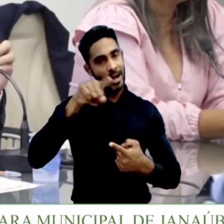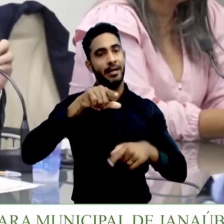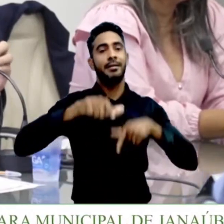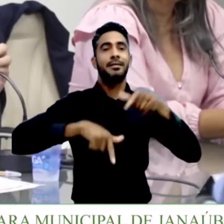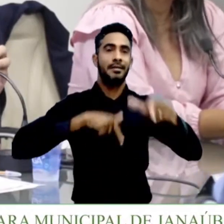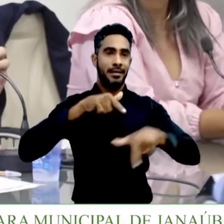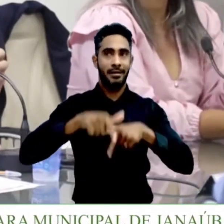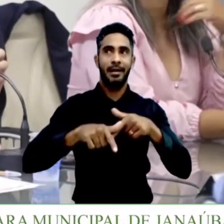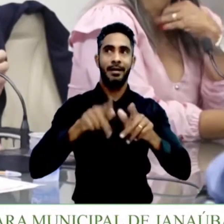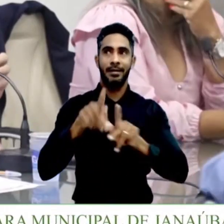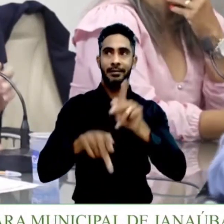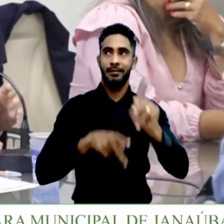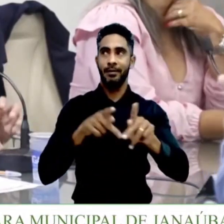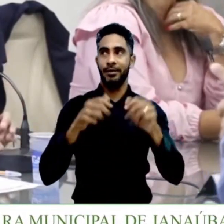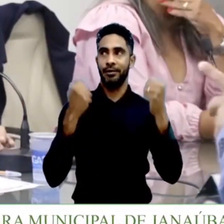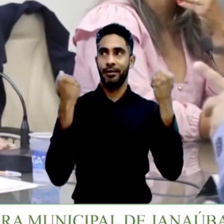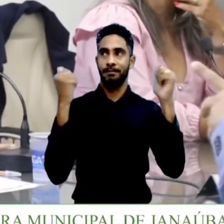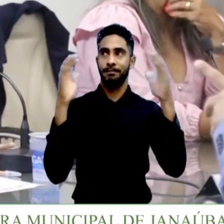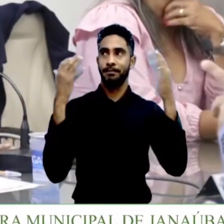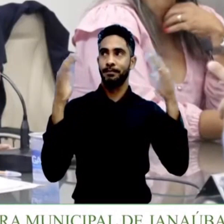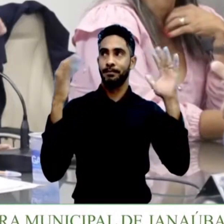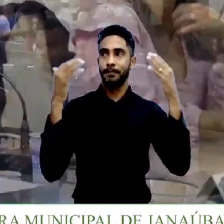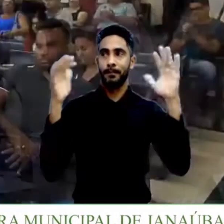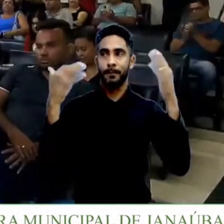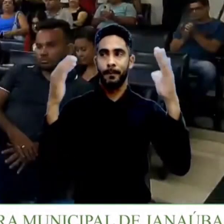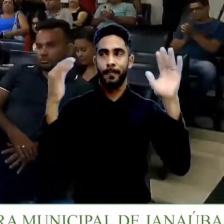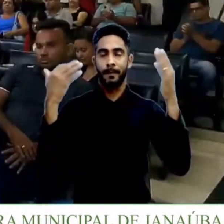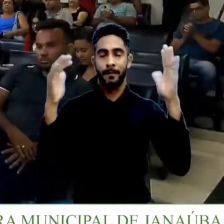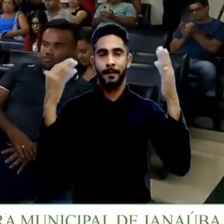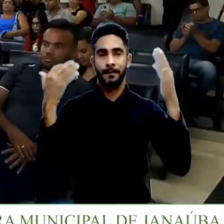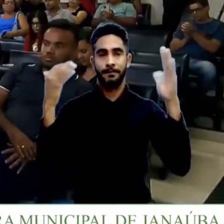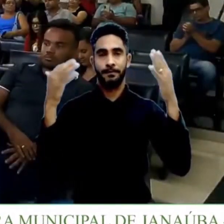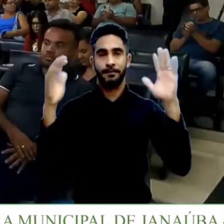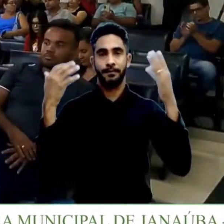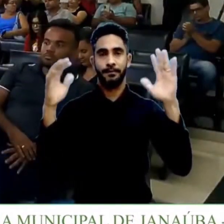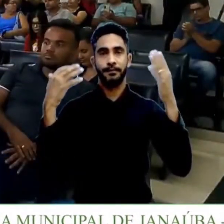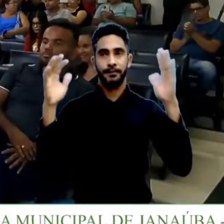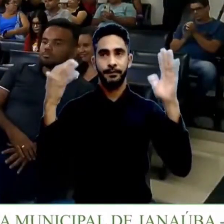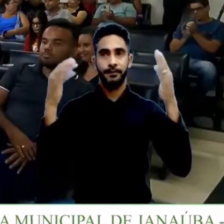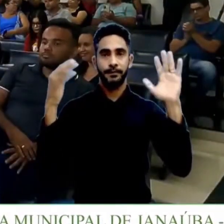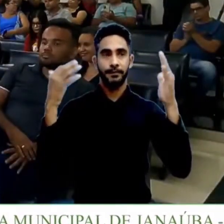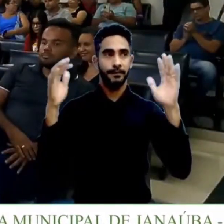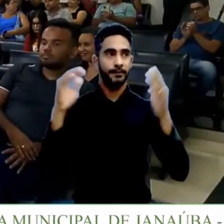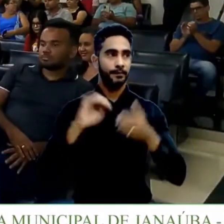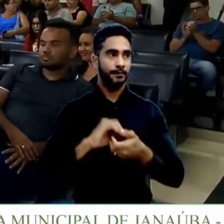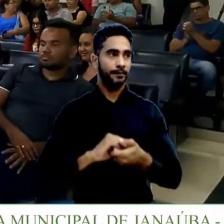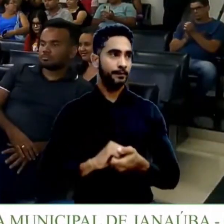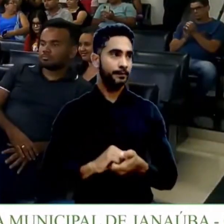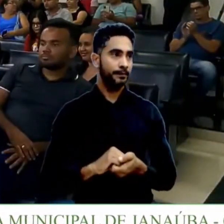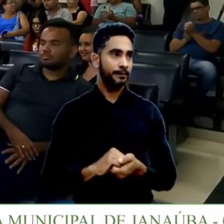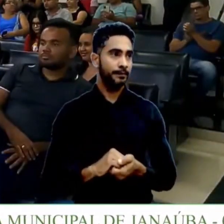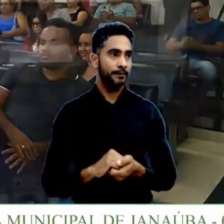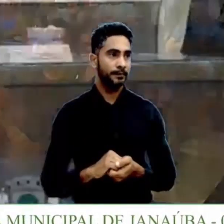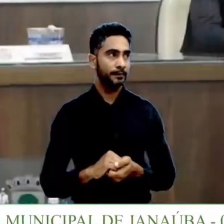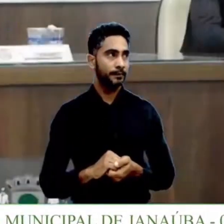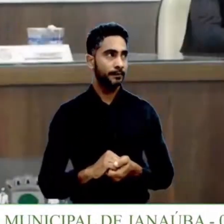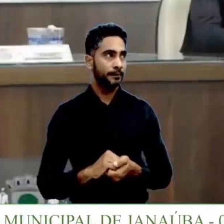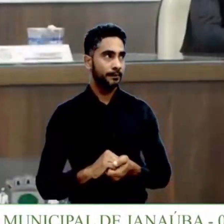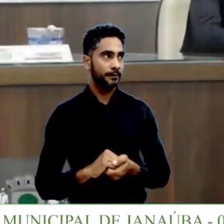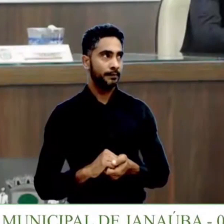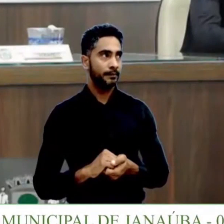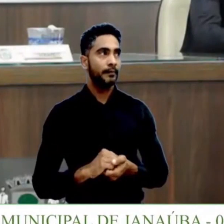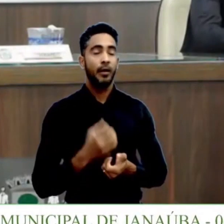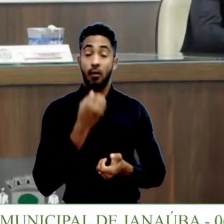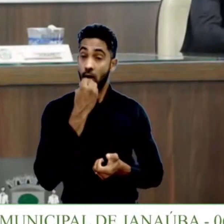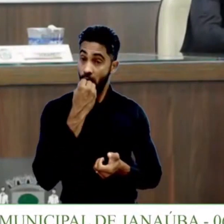funcionar, a máquina pública. Obrigado, Ramon, presidente. A parte? Tudo bem? A parte, tá bom? Vereador Delan. Perfeito, Ramon.